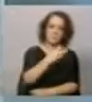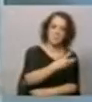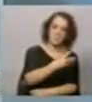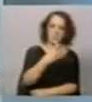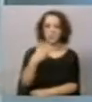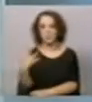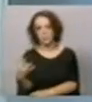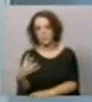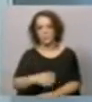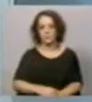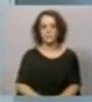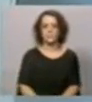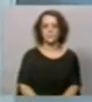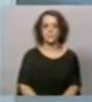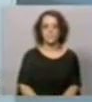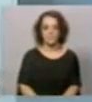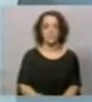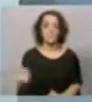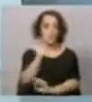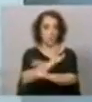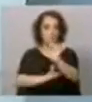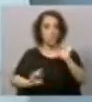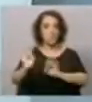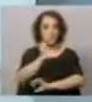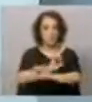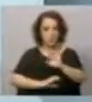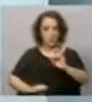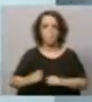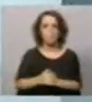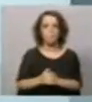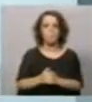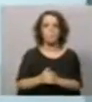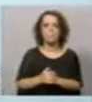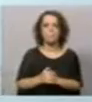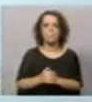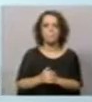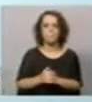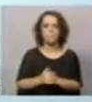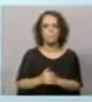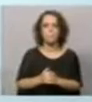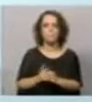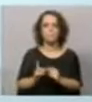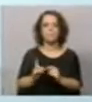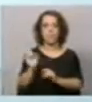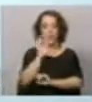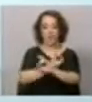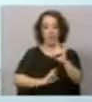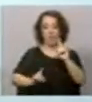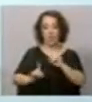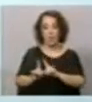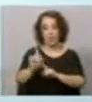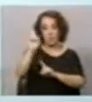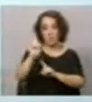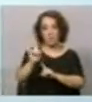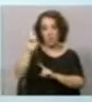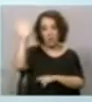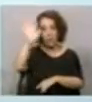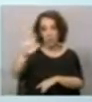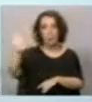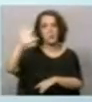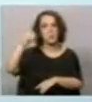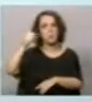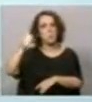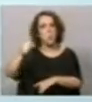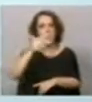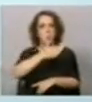metros. Quanto aqui à Europa, na parte mais noroeste da Europa, há relativo bom tempo, Oslo 11,